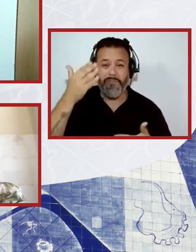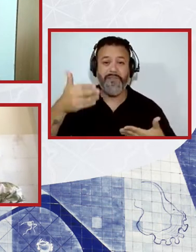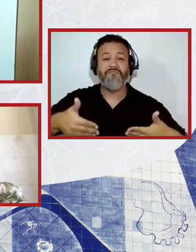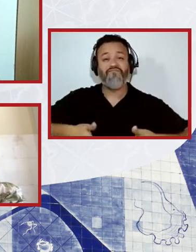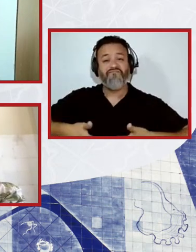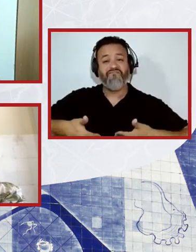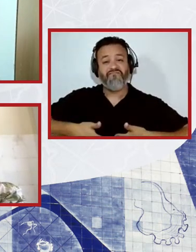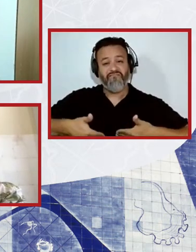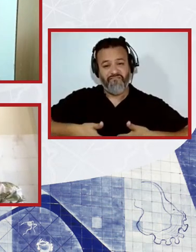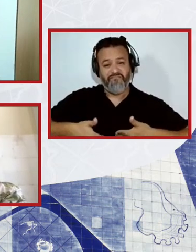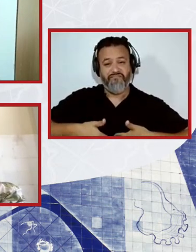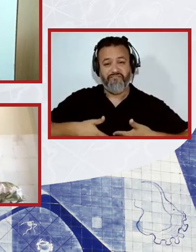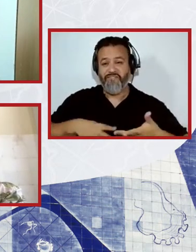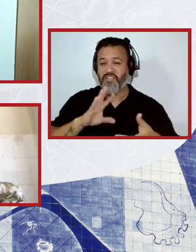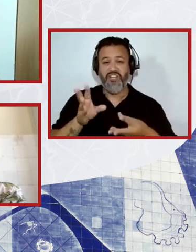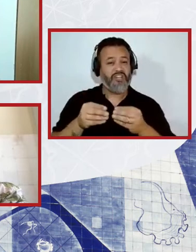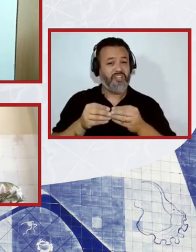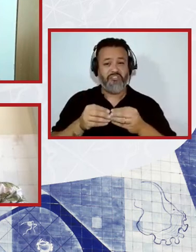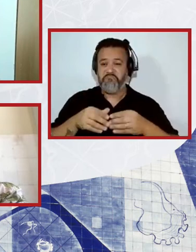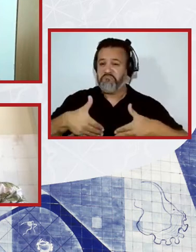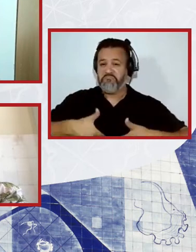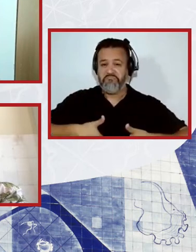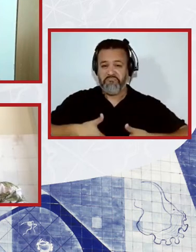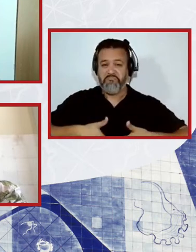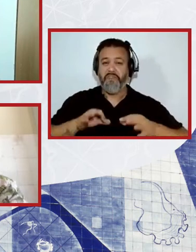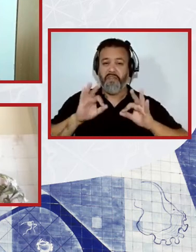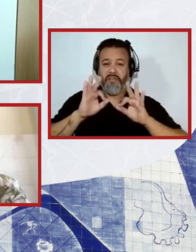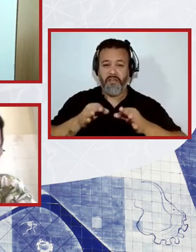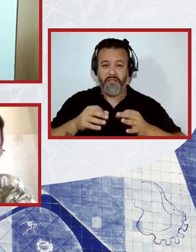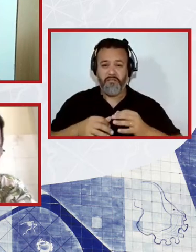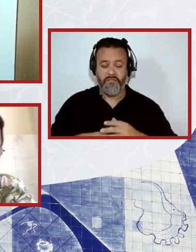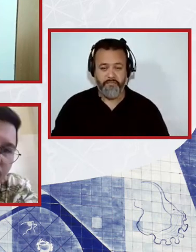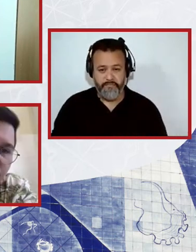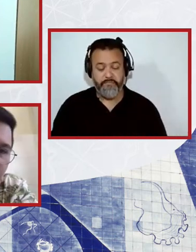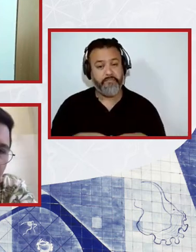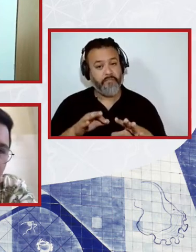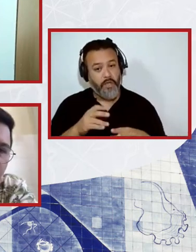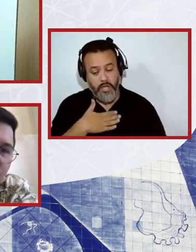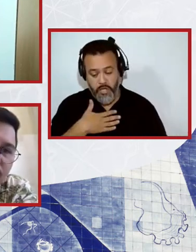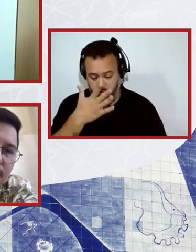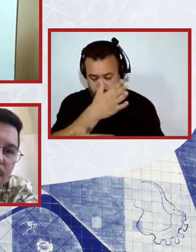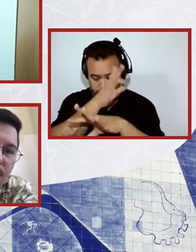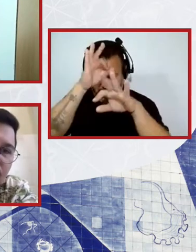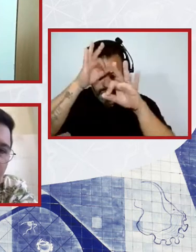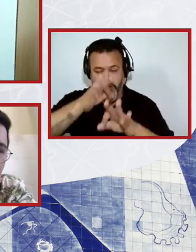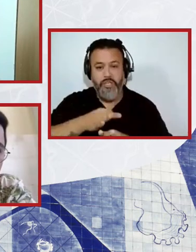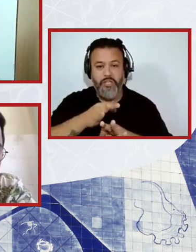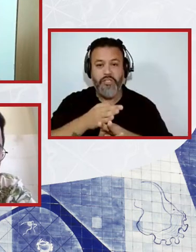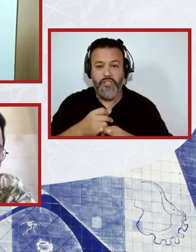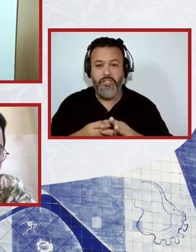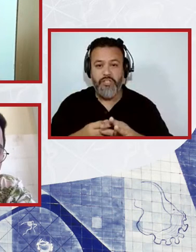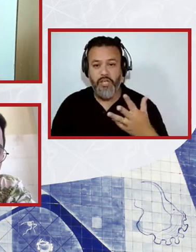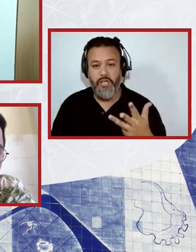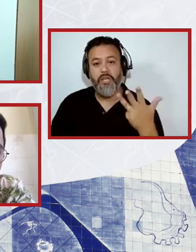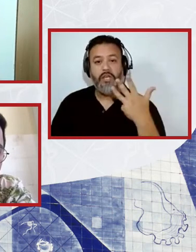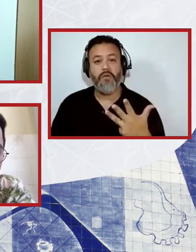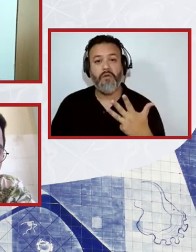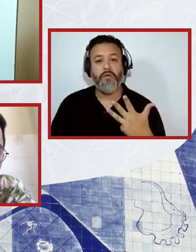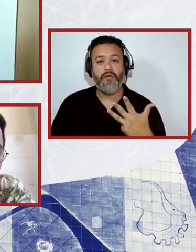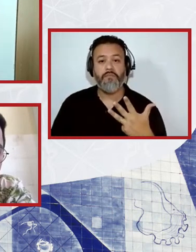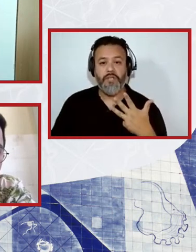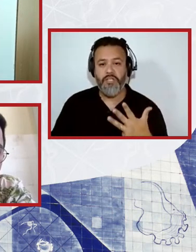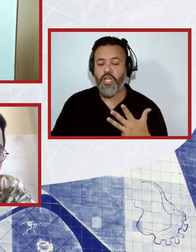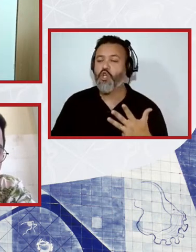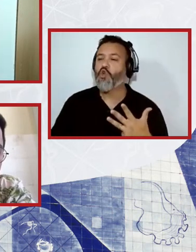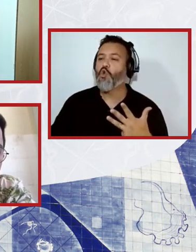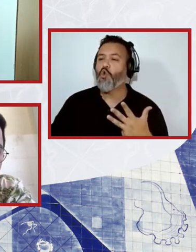O resumo da ópera é esse. Né? Então, talvez não, tenho certeza que o presidente Lula vai fazer melhorar esse lado,